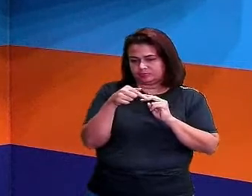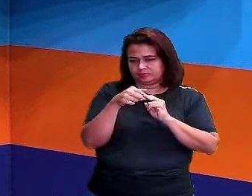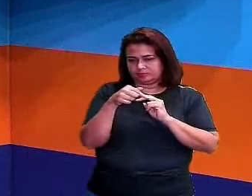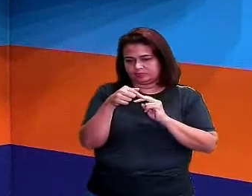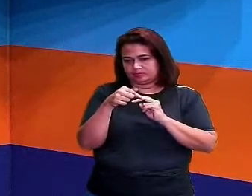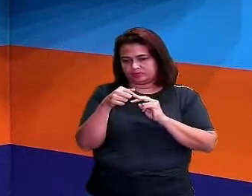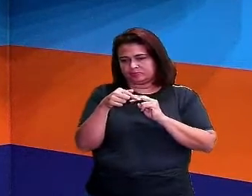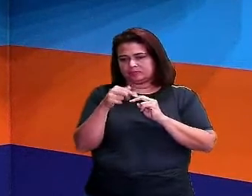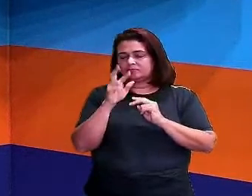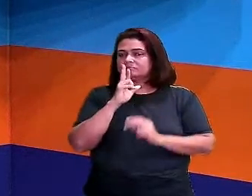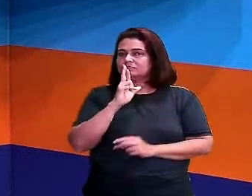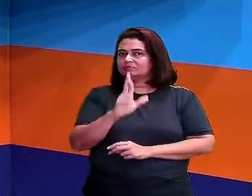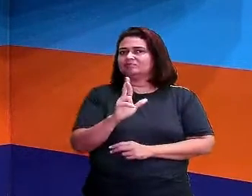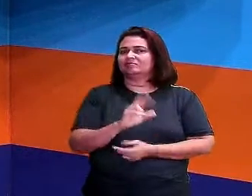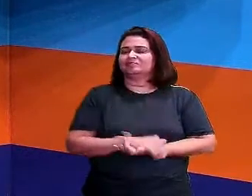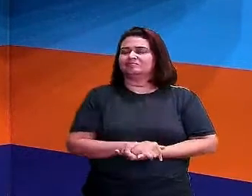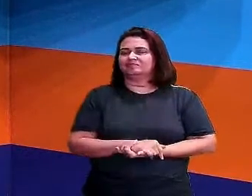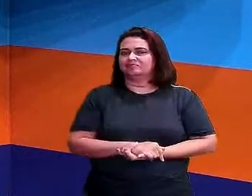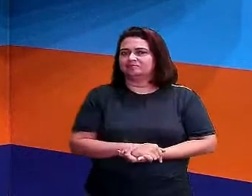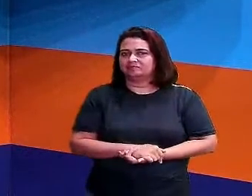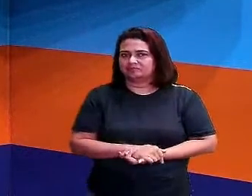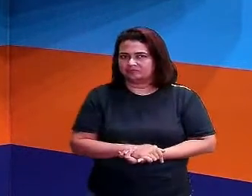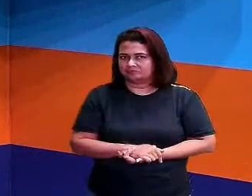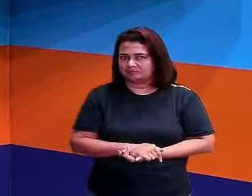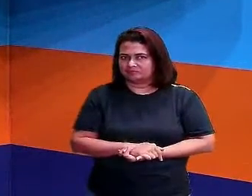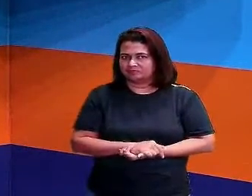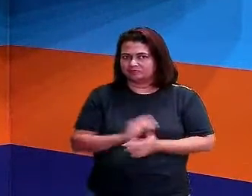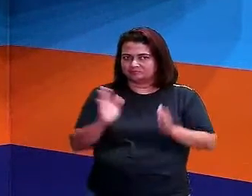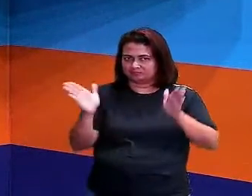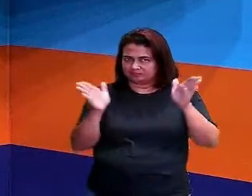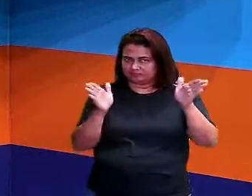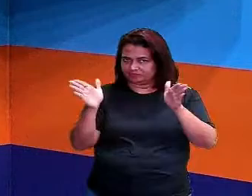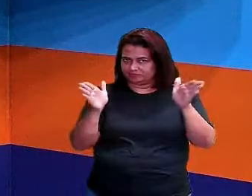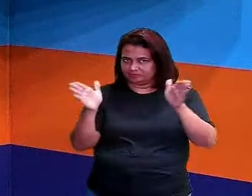377 como a nossa resposta, né? Um número ímpar que